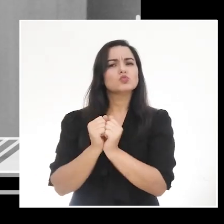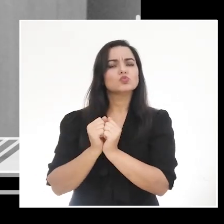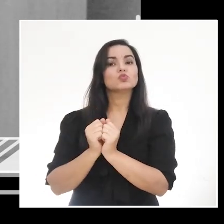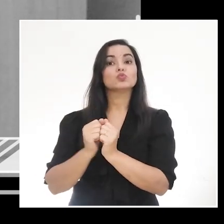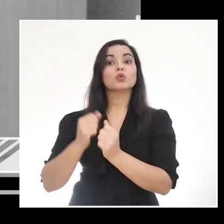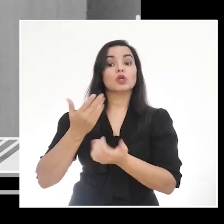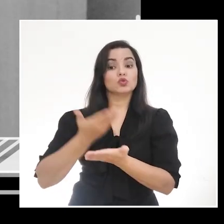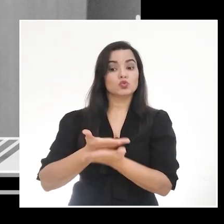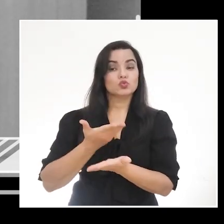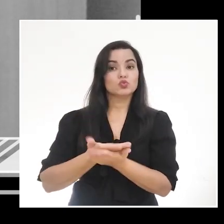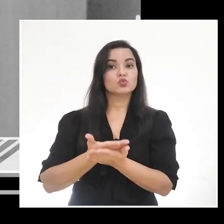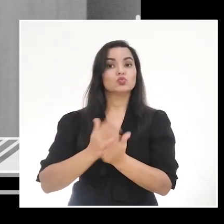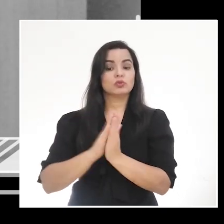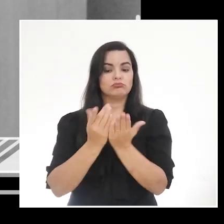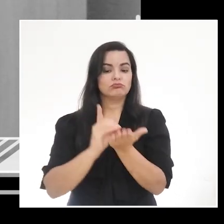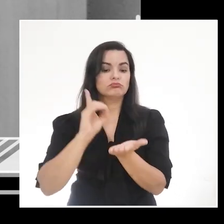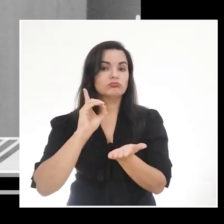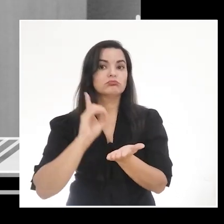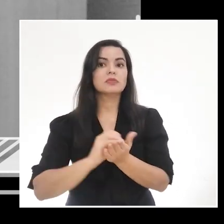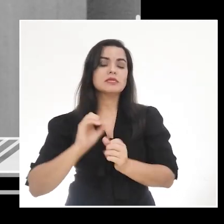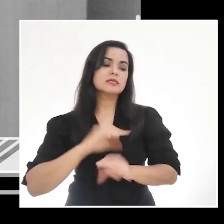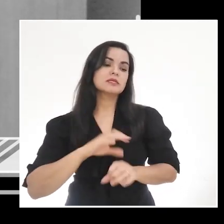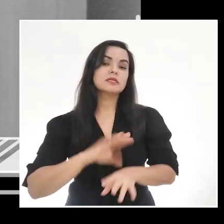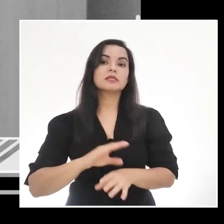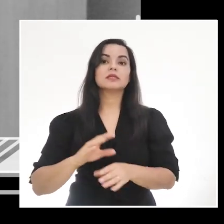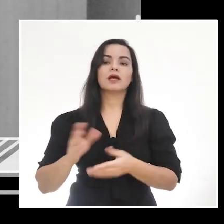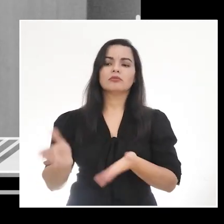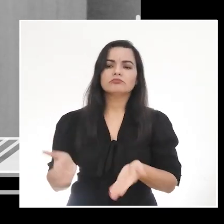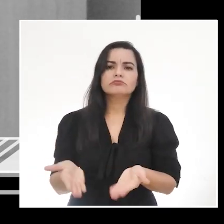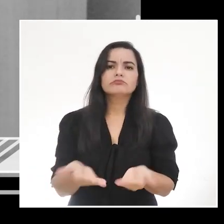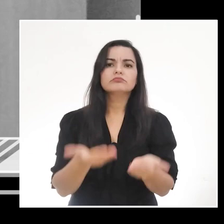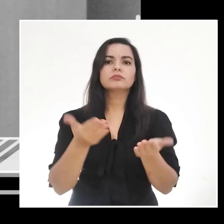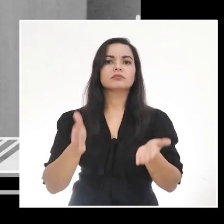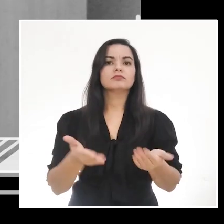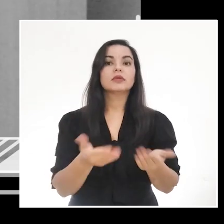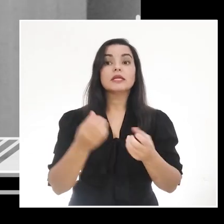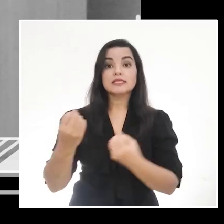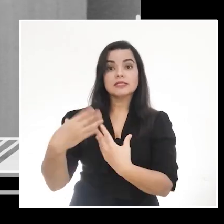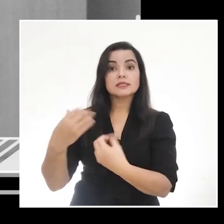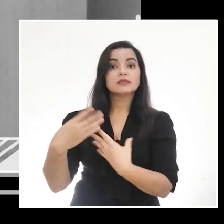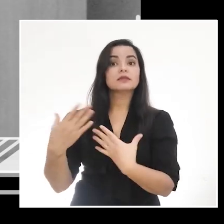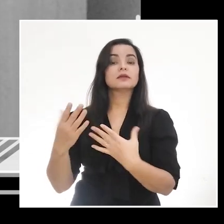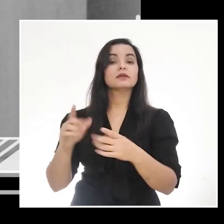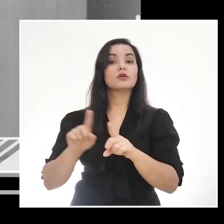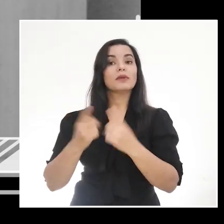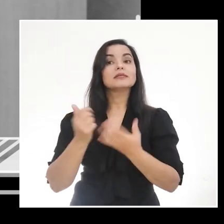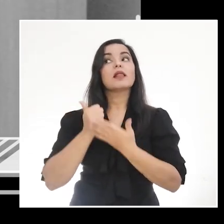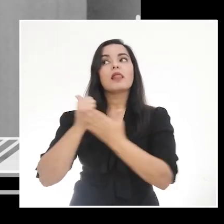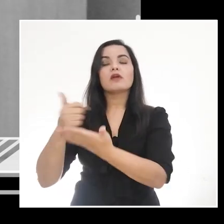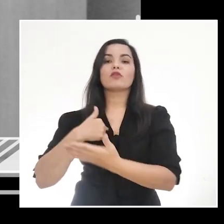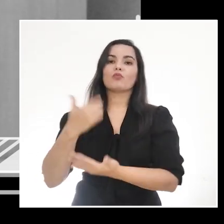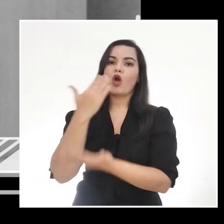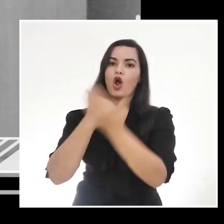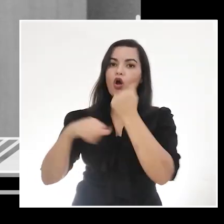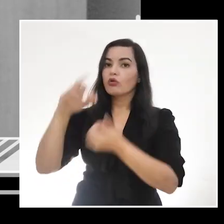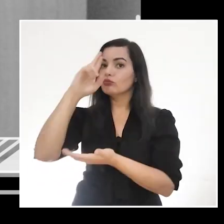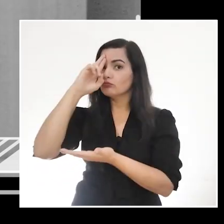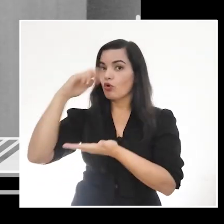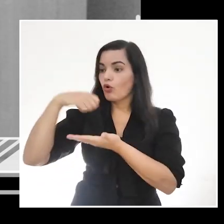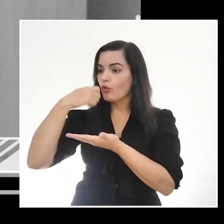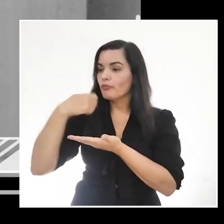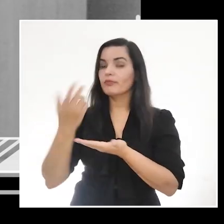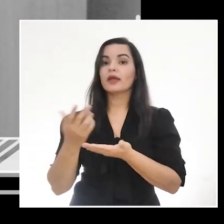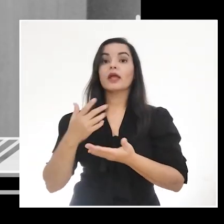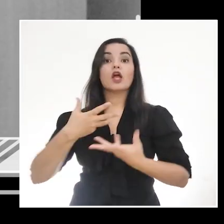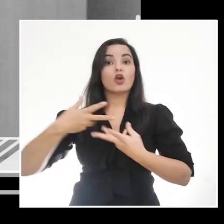começou a investir em mim, né? Não só com estudos bíblicos, me criando, me ensinando, mas também